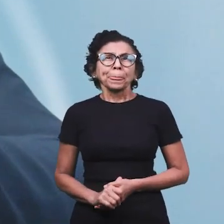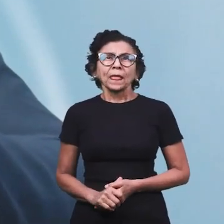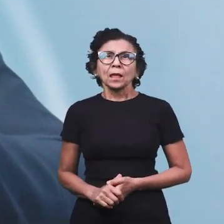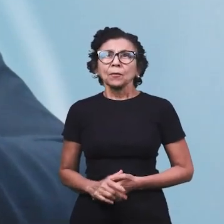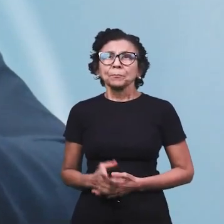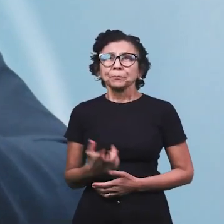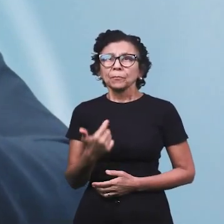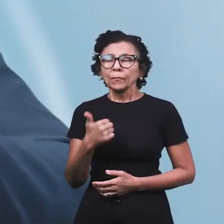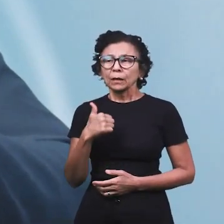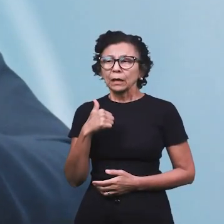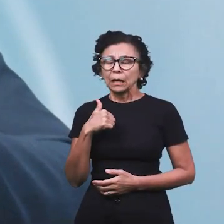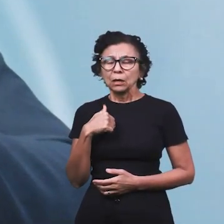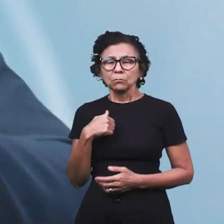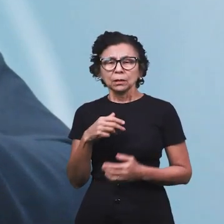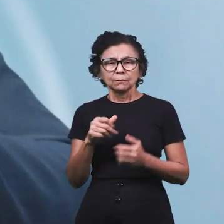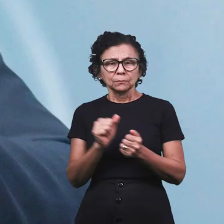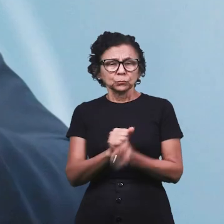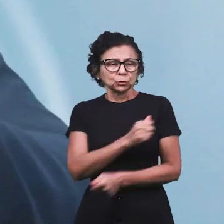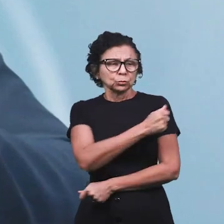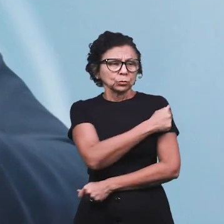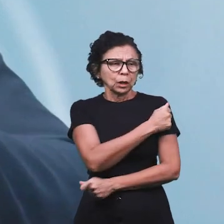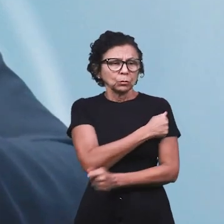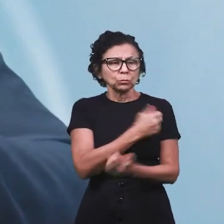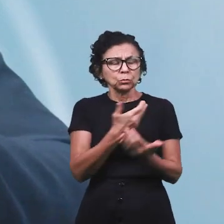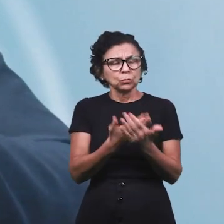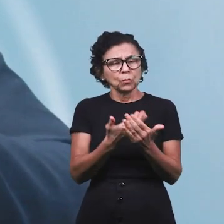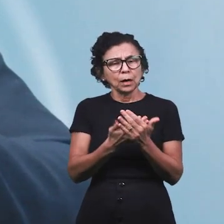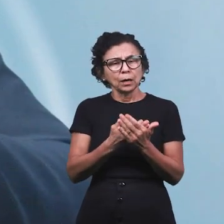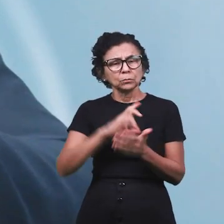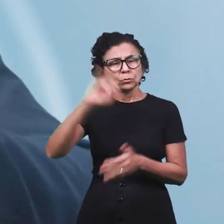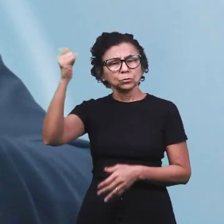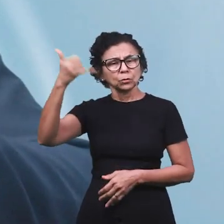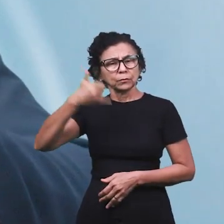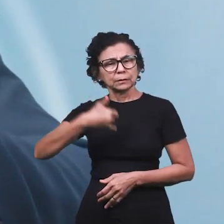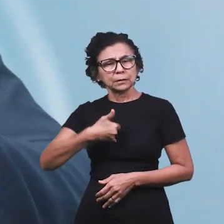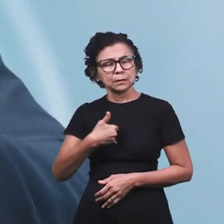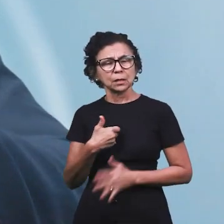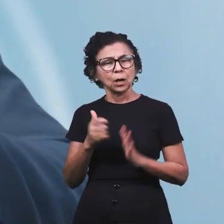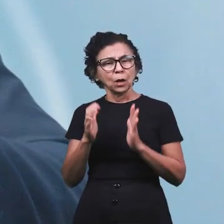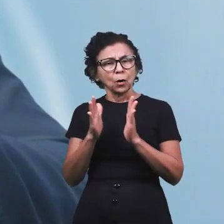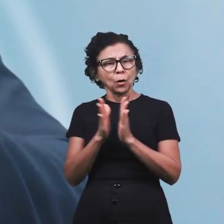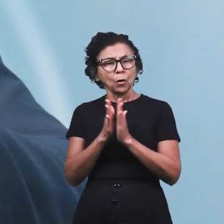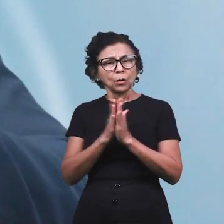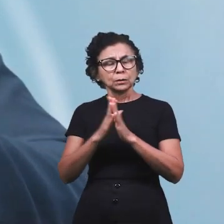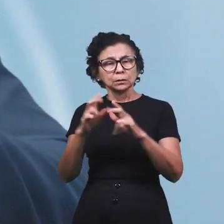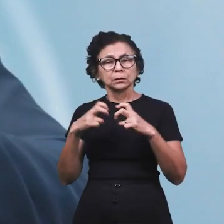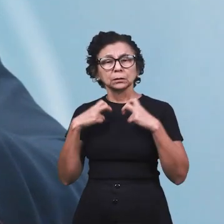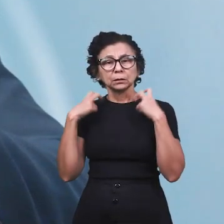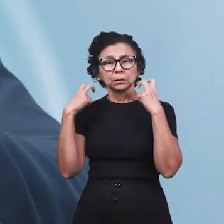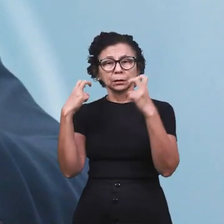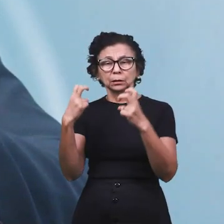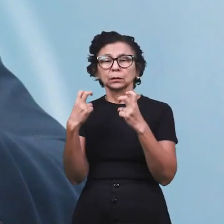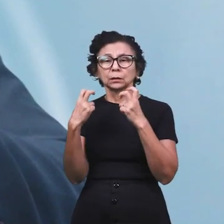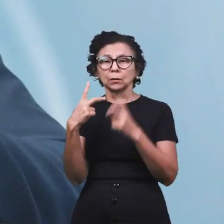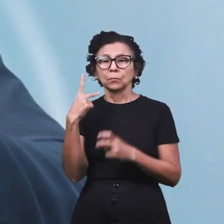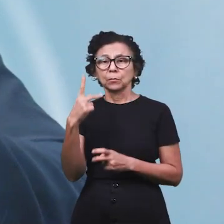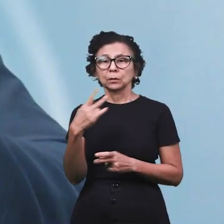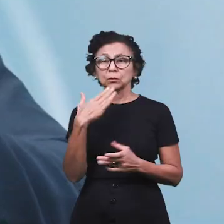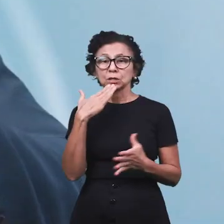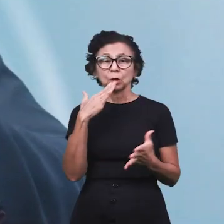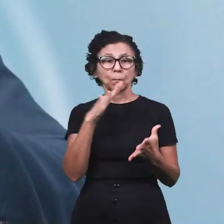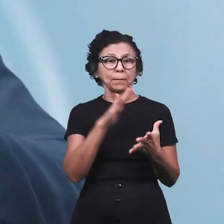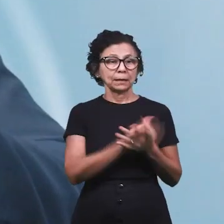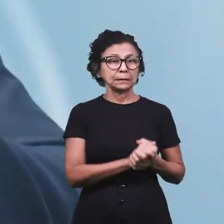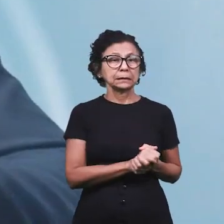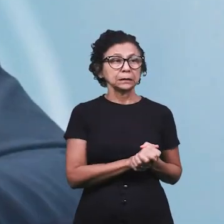eu estava aqui dando aula para um aluno e o Senhor falou no meu coração, faça uma oração, um clamor pelo seu esposo. E